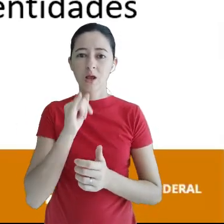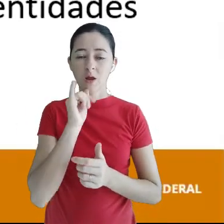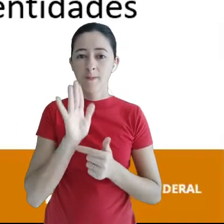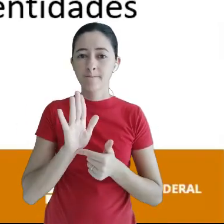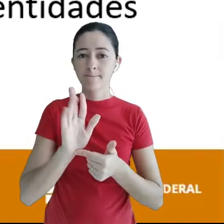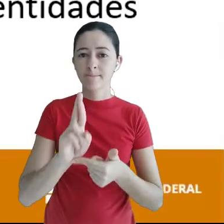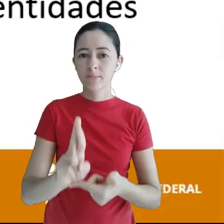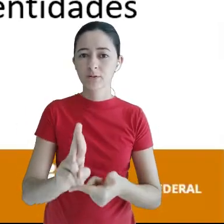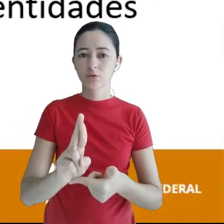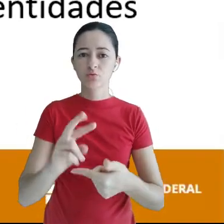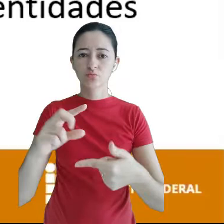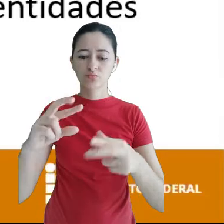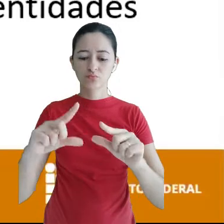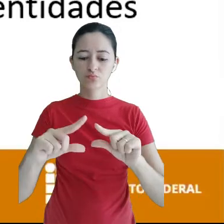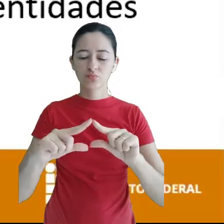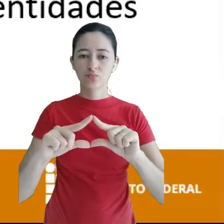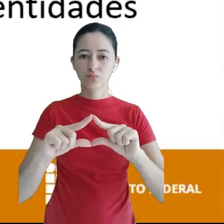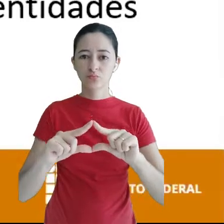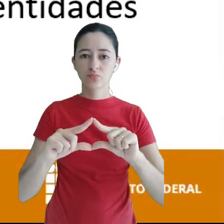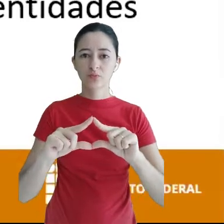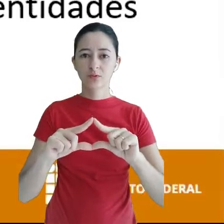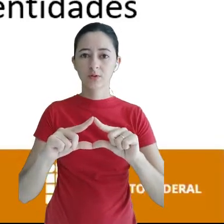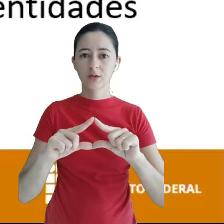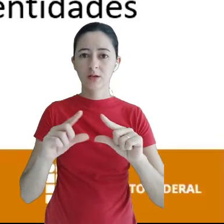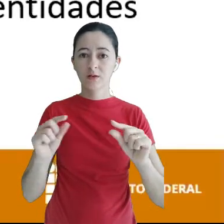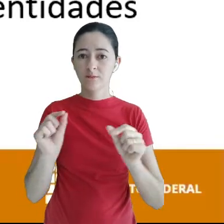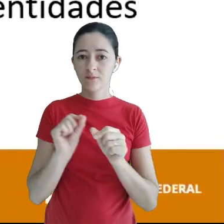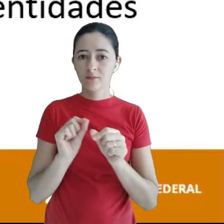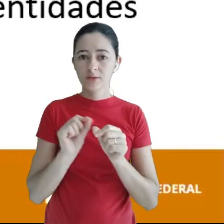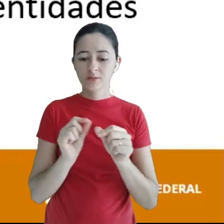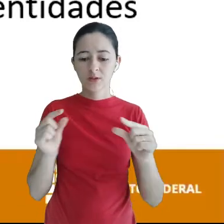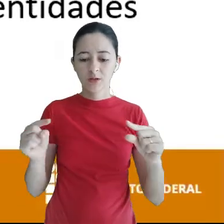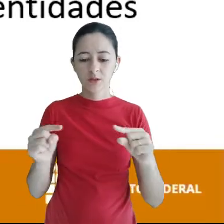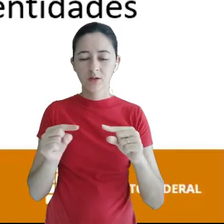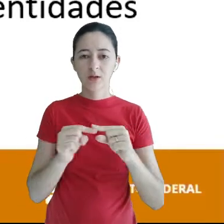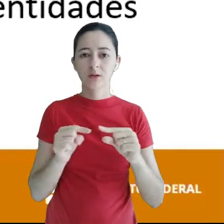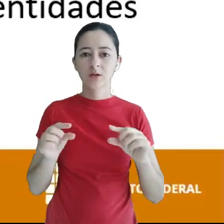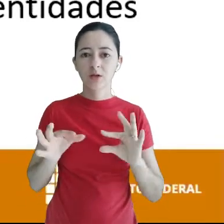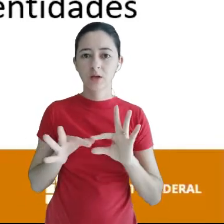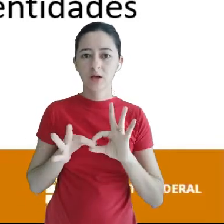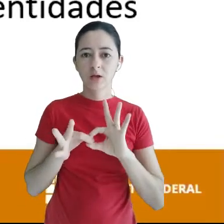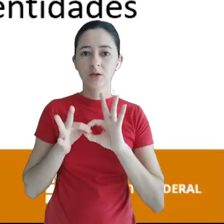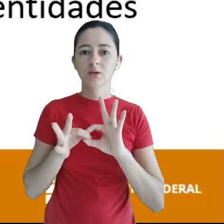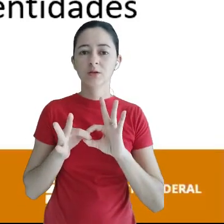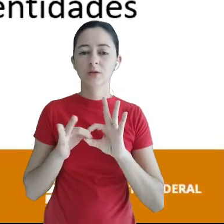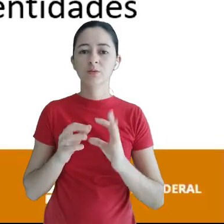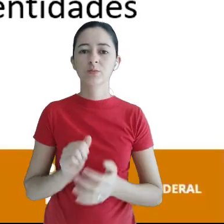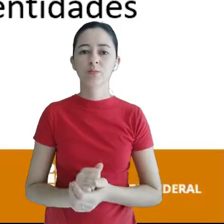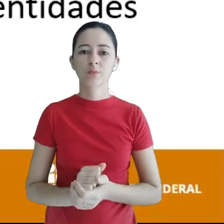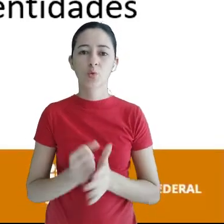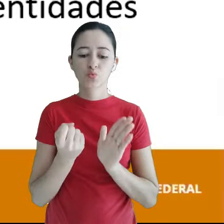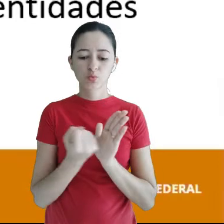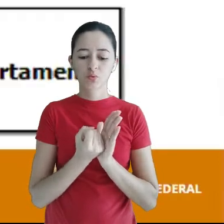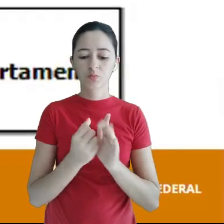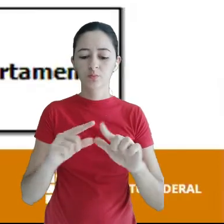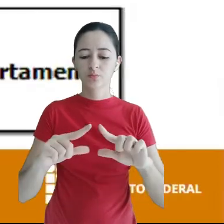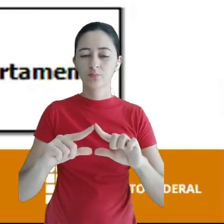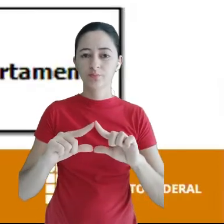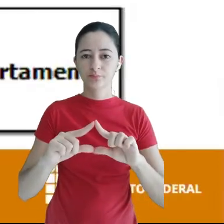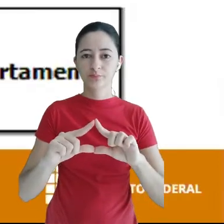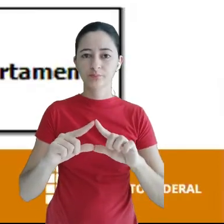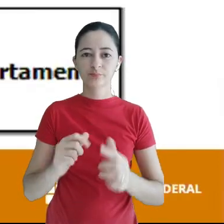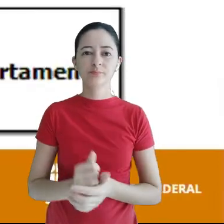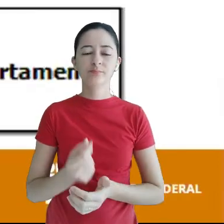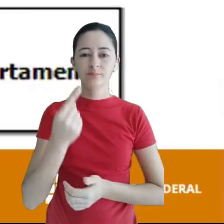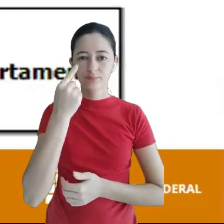losango que liga as entidades relacionadas, ok? Então, a gente vai fazer isso através de um losango. Bom?